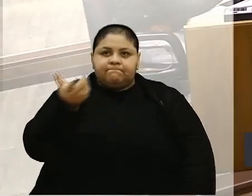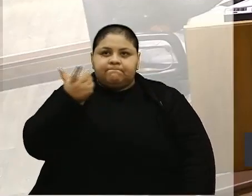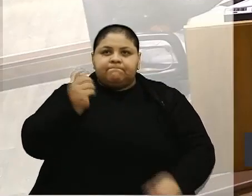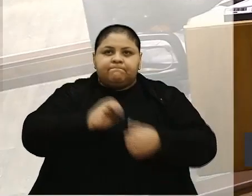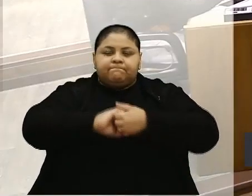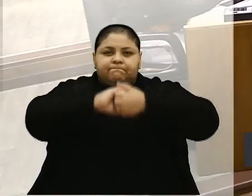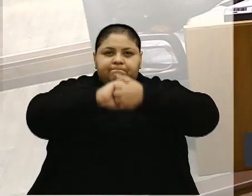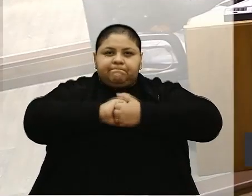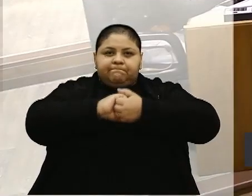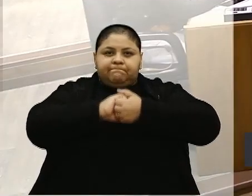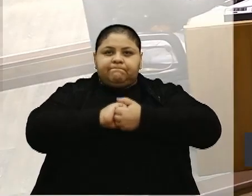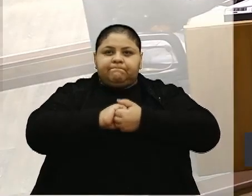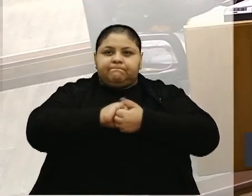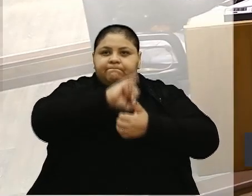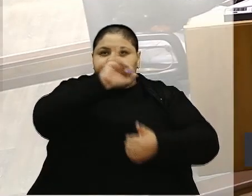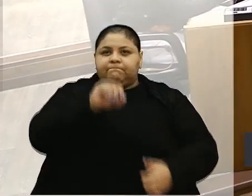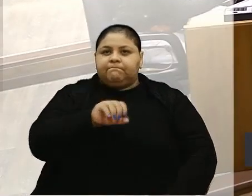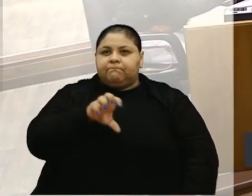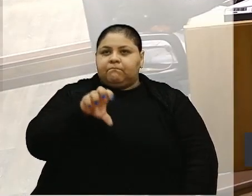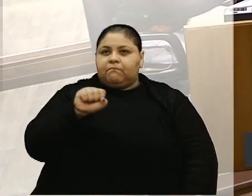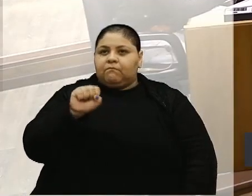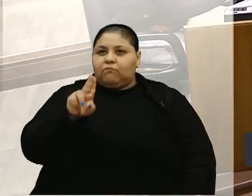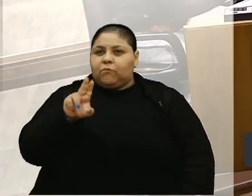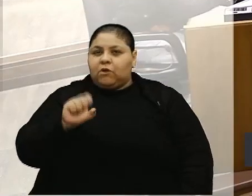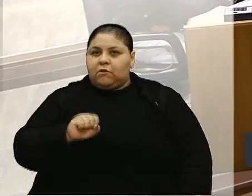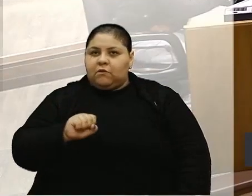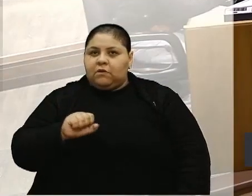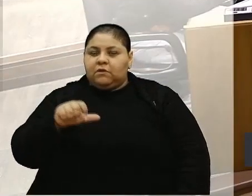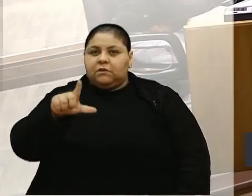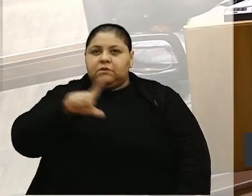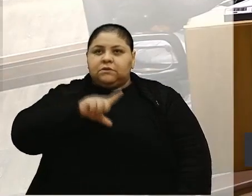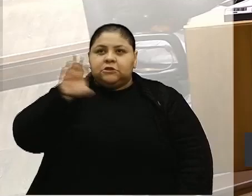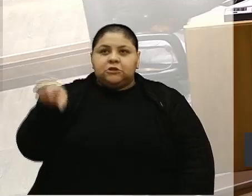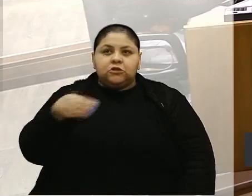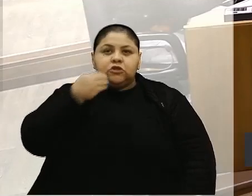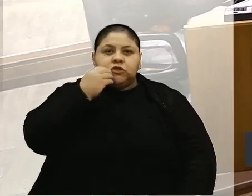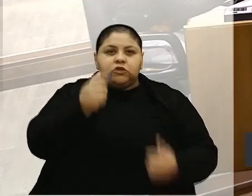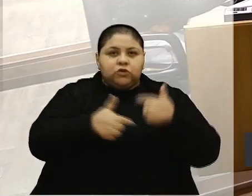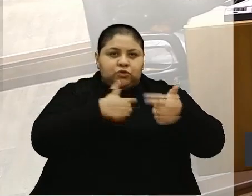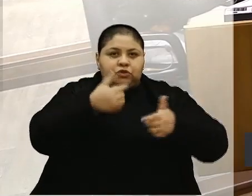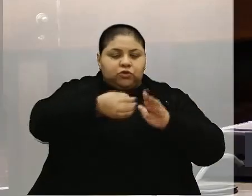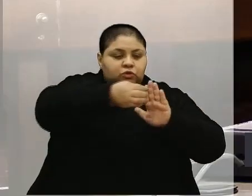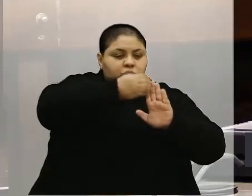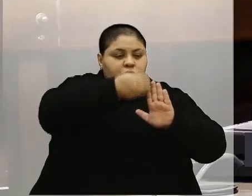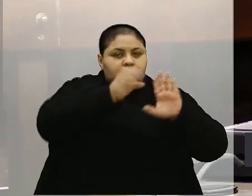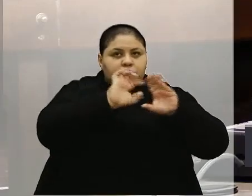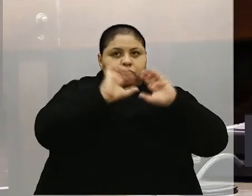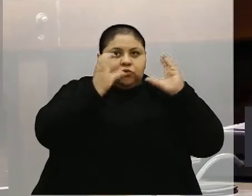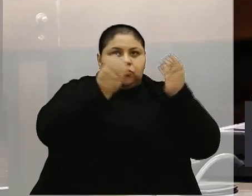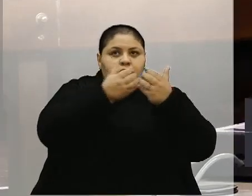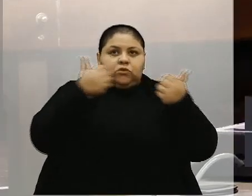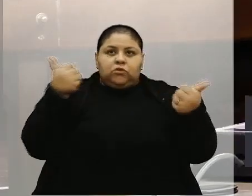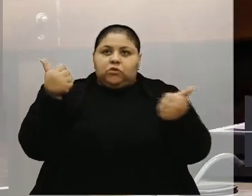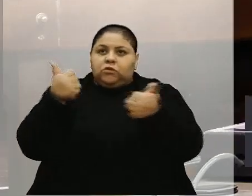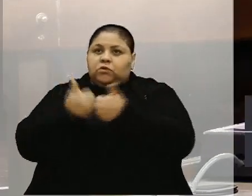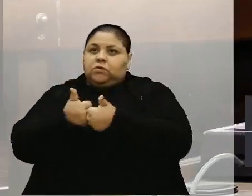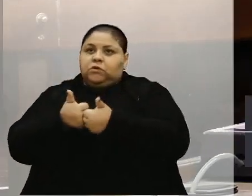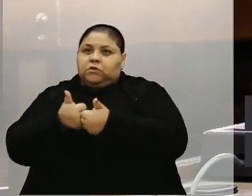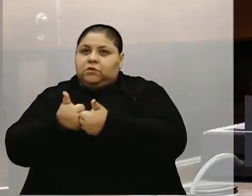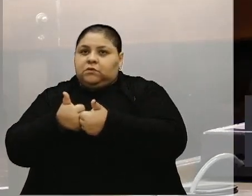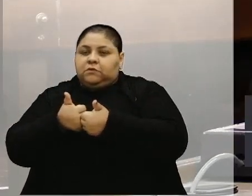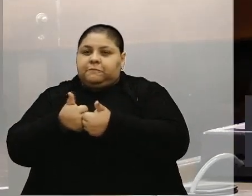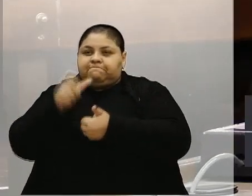cumprimentar o Jesus, né? Que tive oportunidade de trabalhar no orçamento comunitário junto com essa